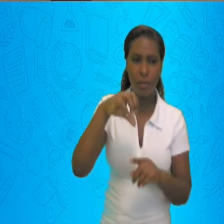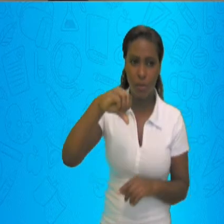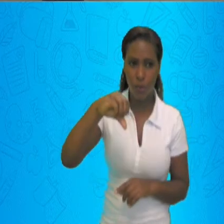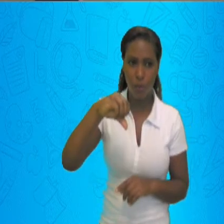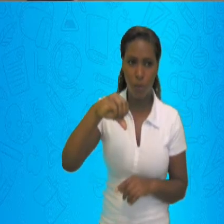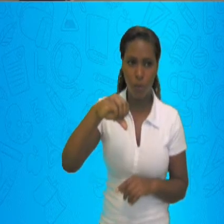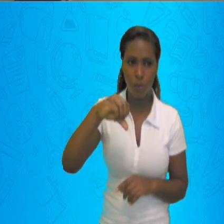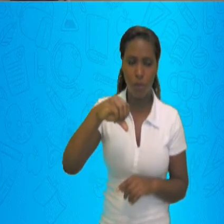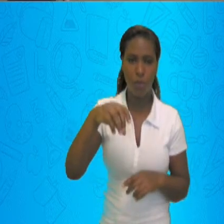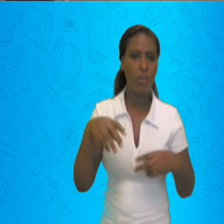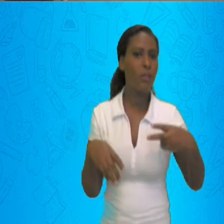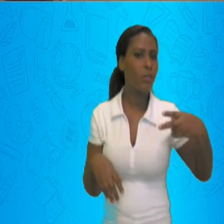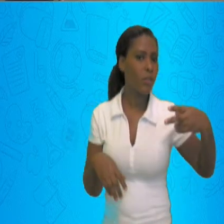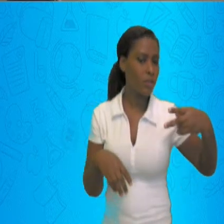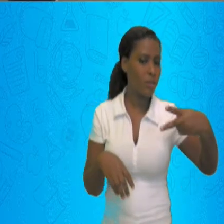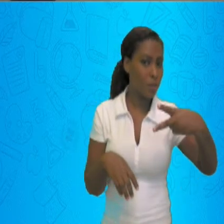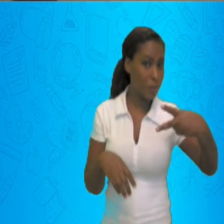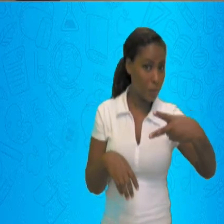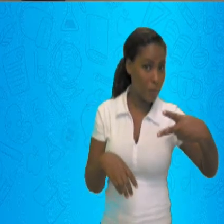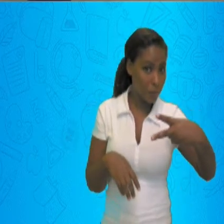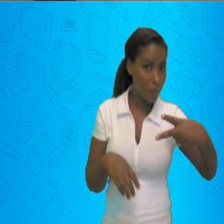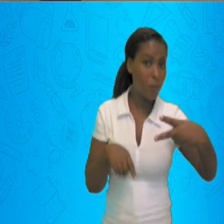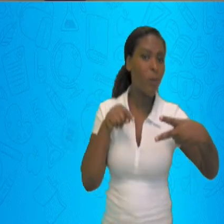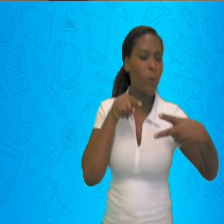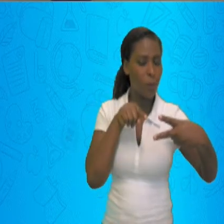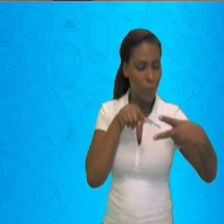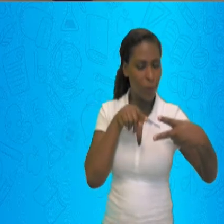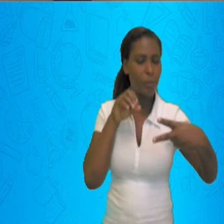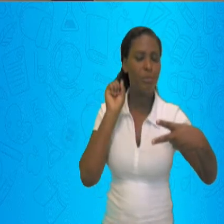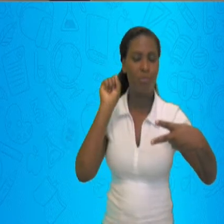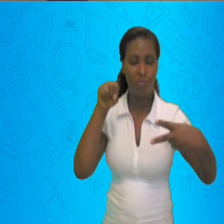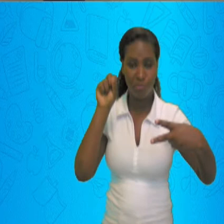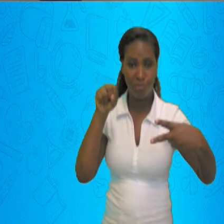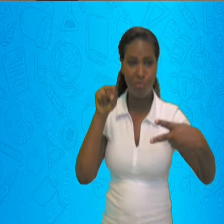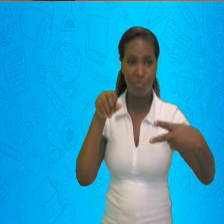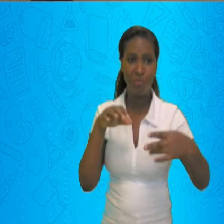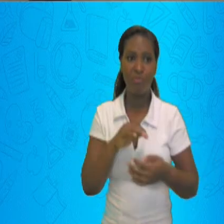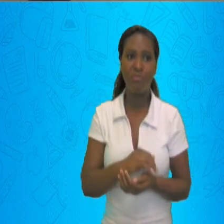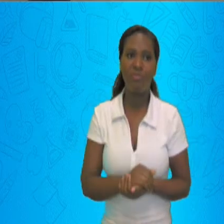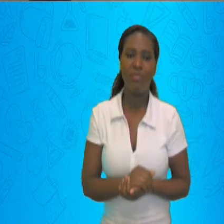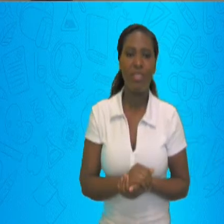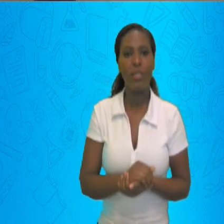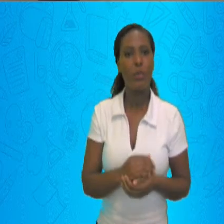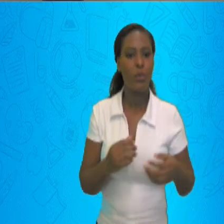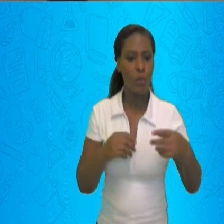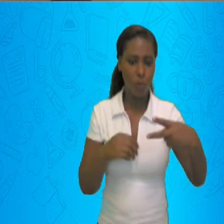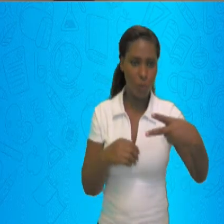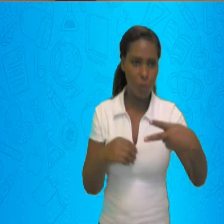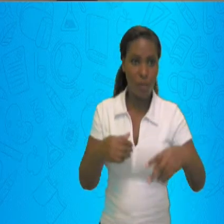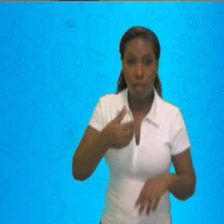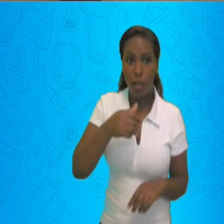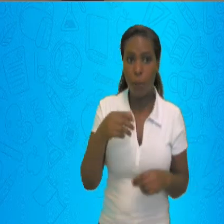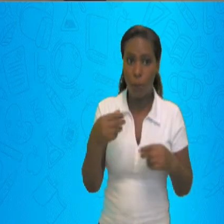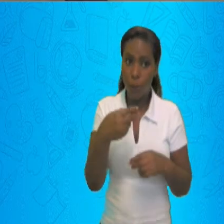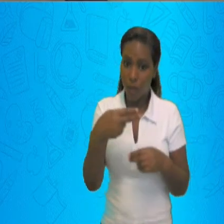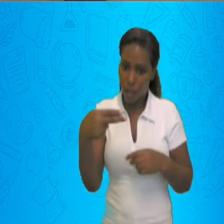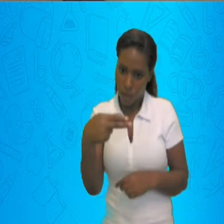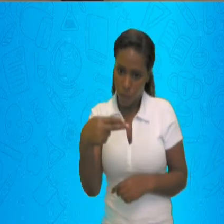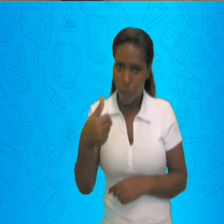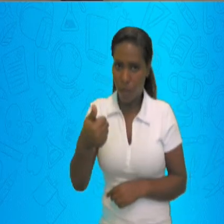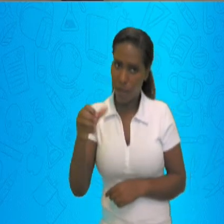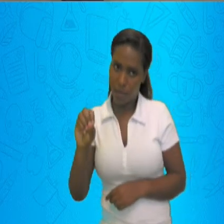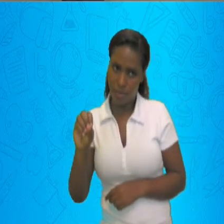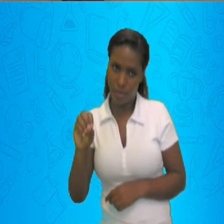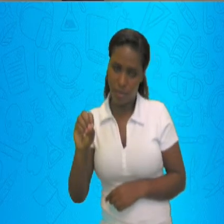Sim, né? Ele vai ser menor do que 6 mais 9. 6 mais 9, 15, então 6 vai ser menor. Aqui poderia ser até um